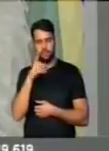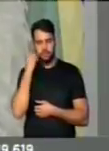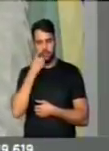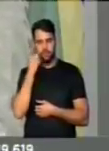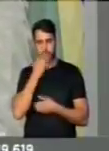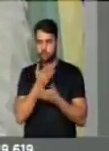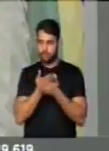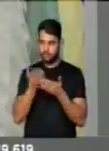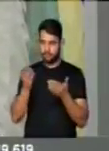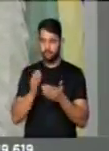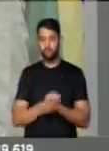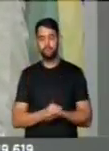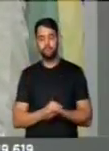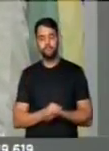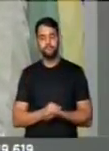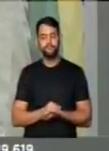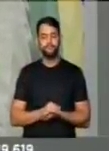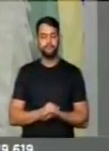deputados,